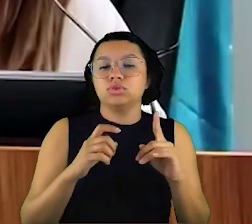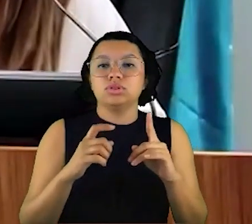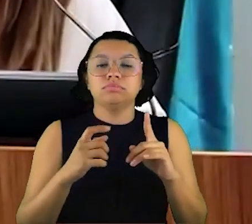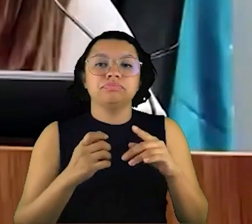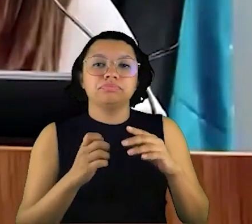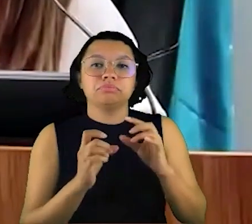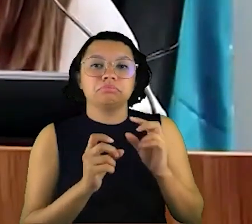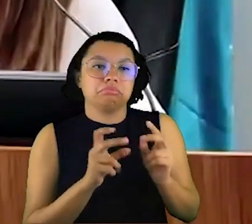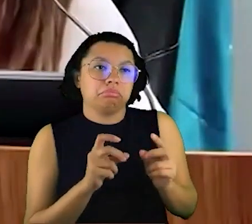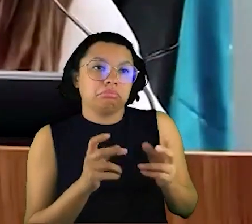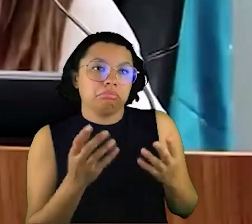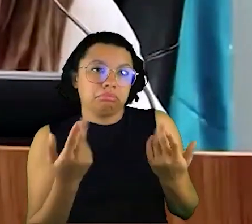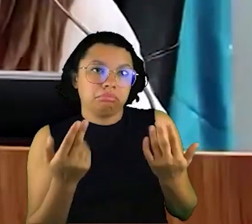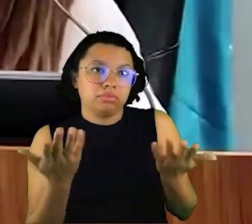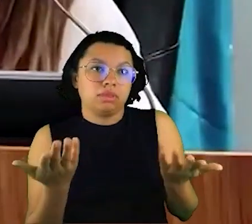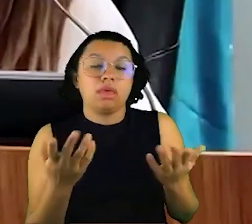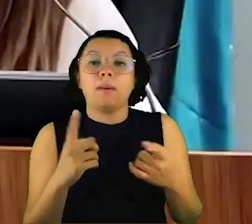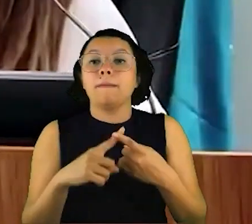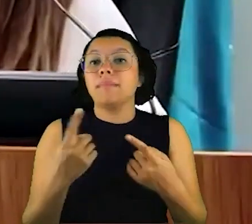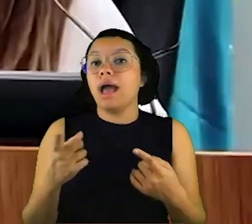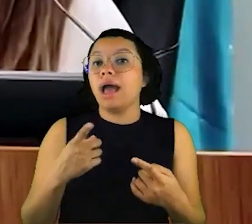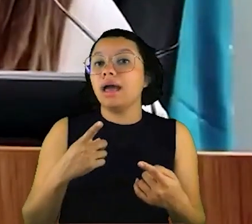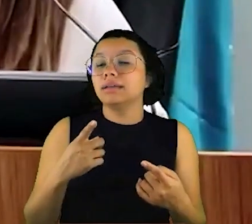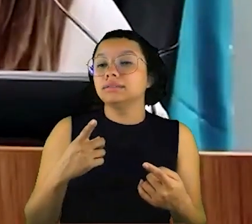plano, mas